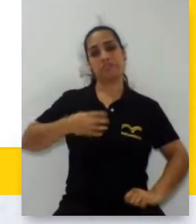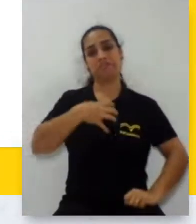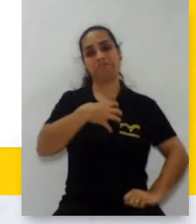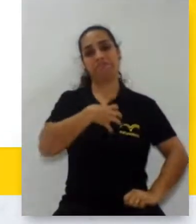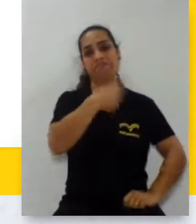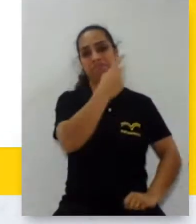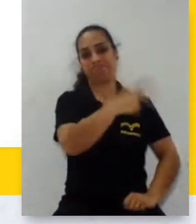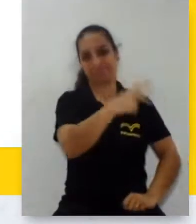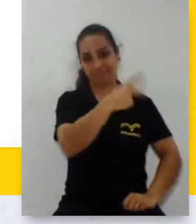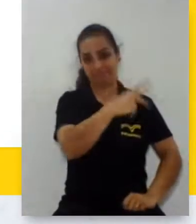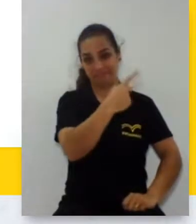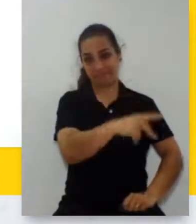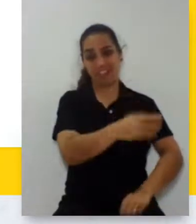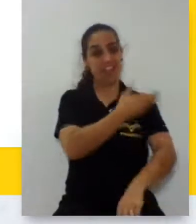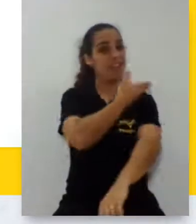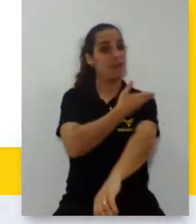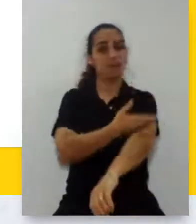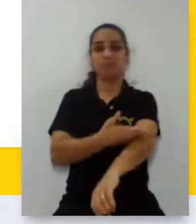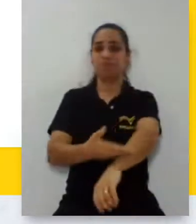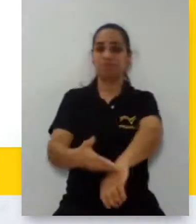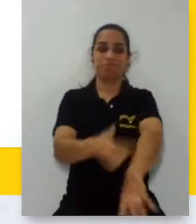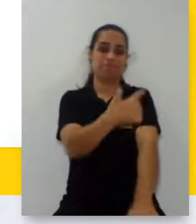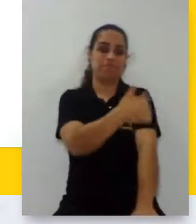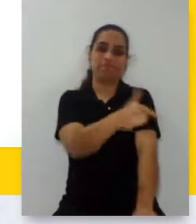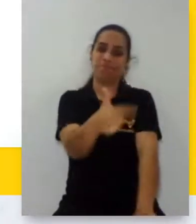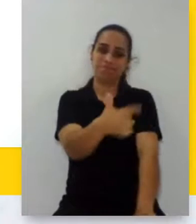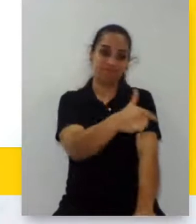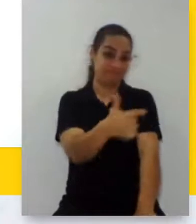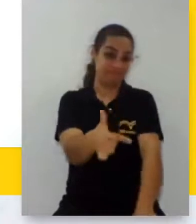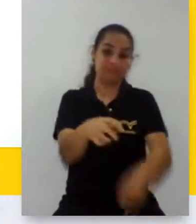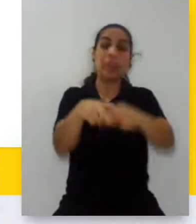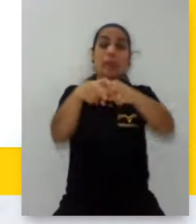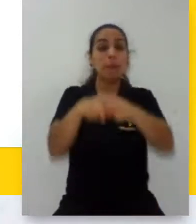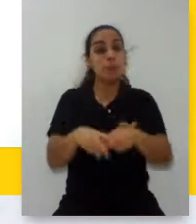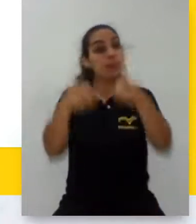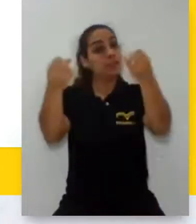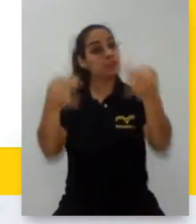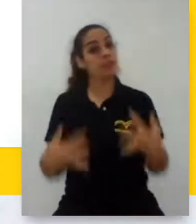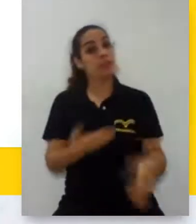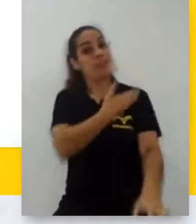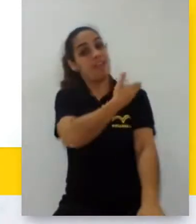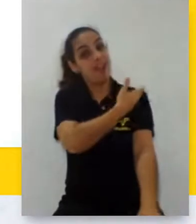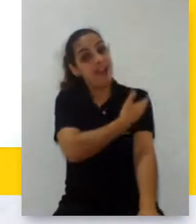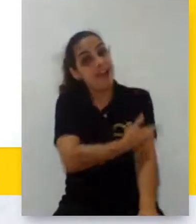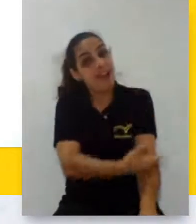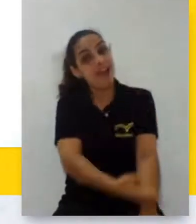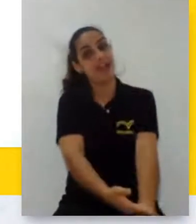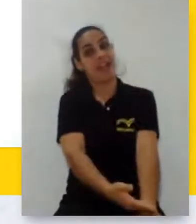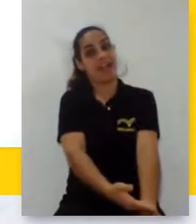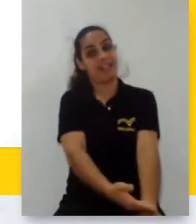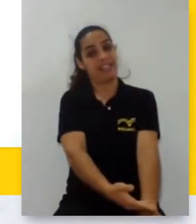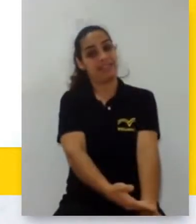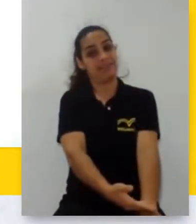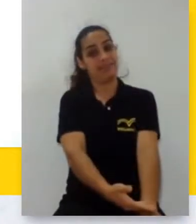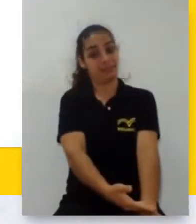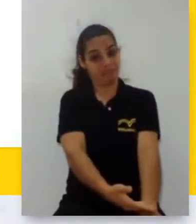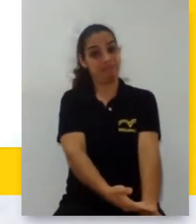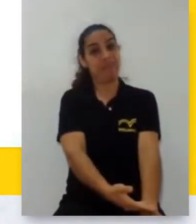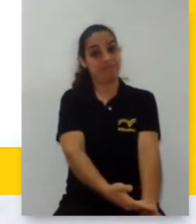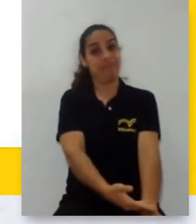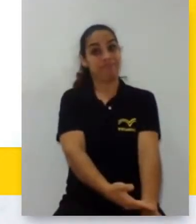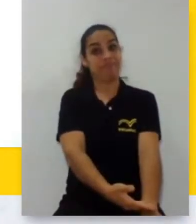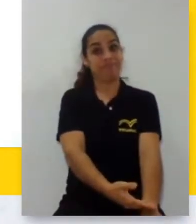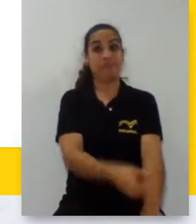estou batendo o martelo e falando para vocês que é hábito, é estilo de vida. Exercício físico não é só eu colocar algo lá na minha agenda que eu planejei e vou